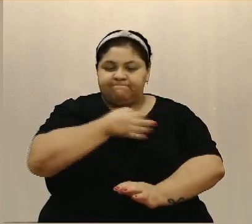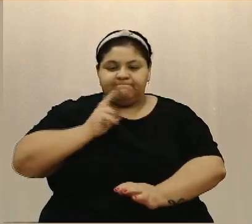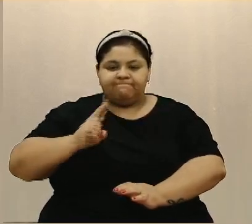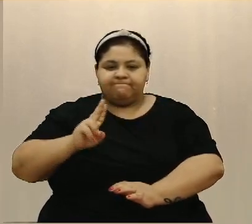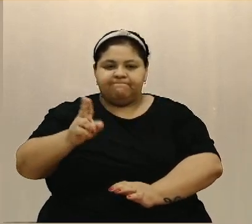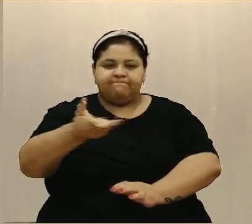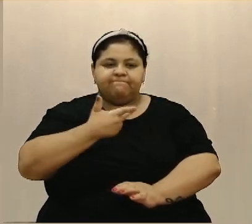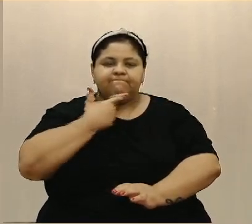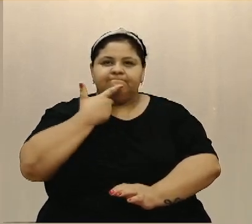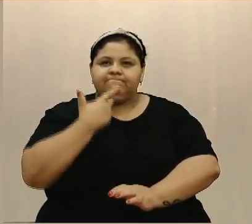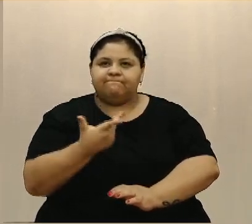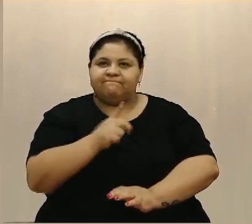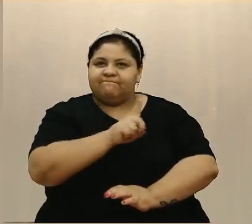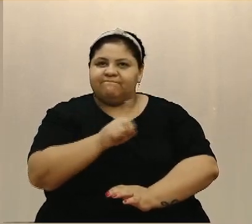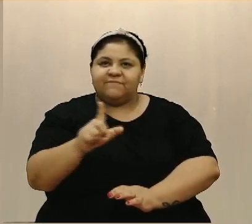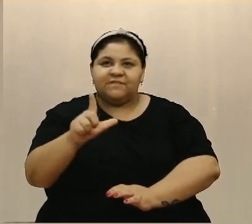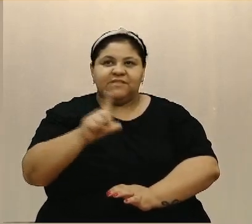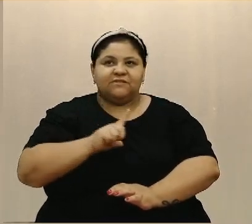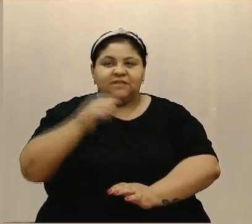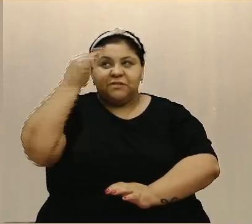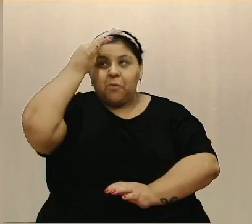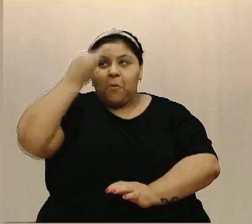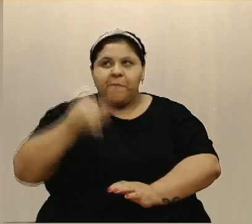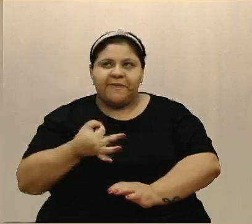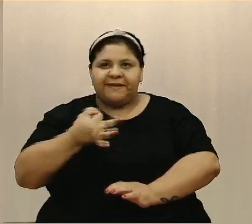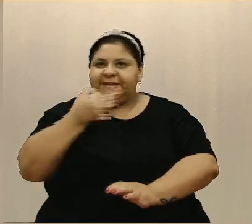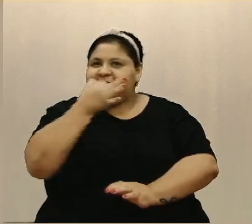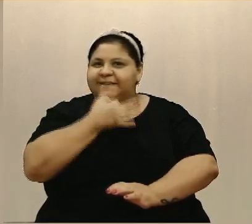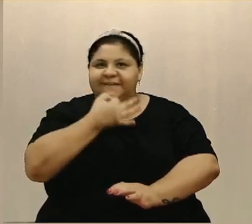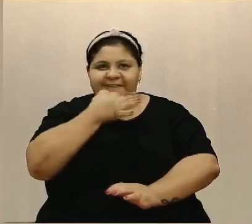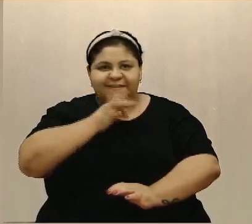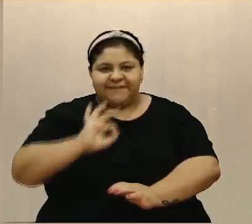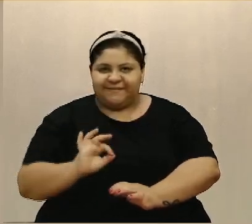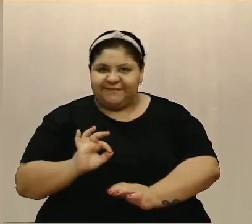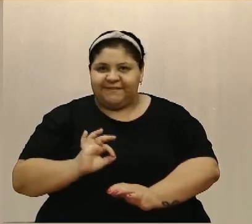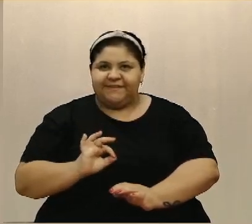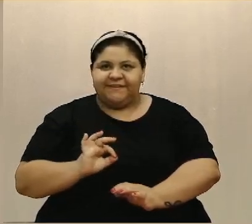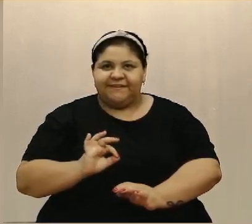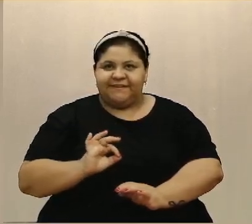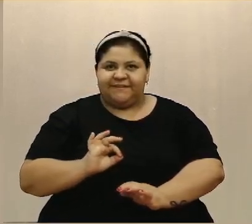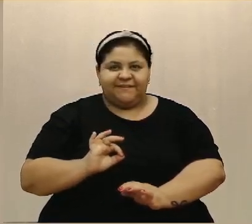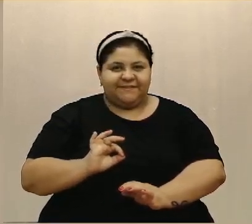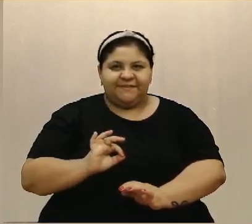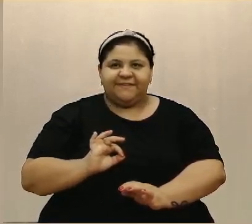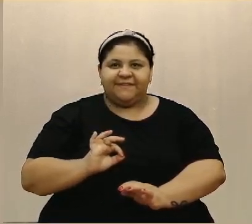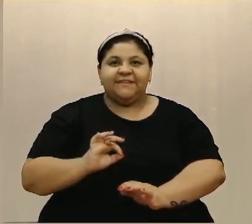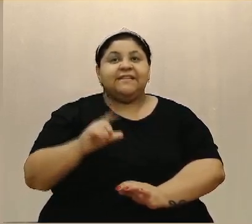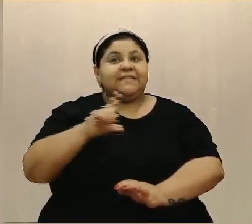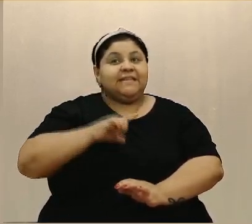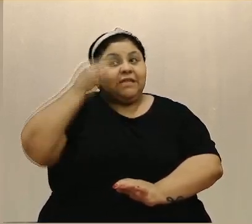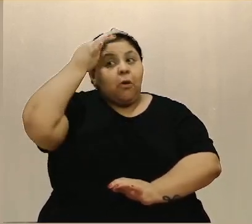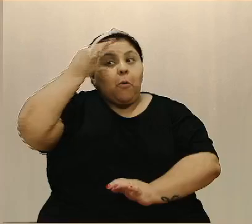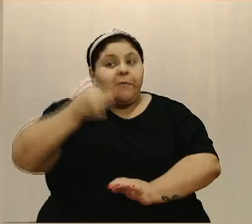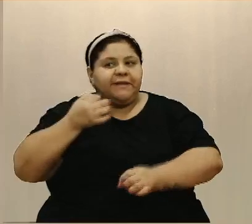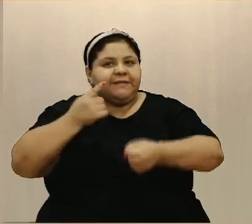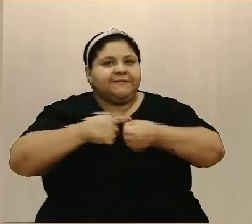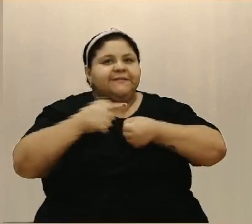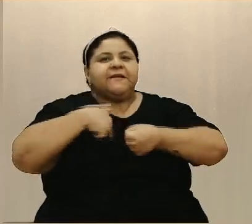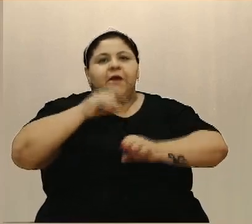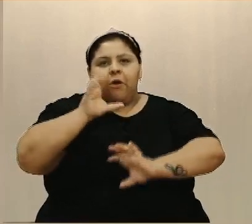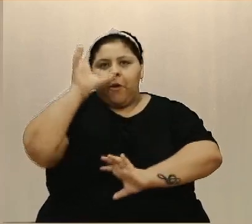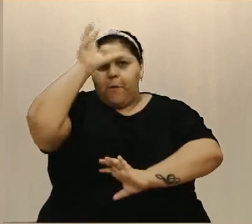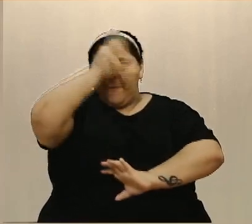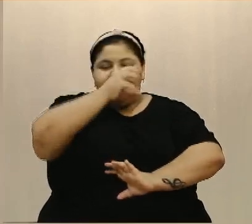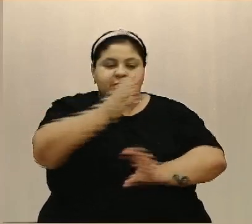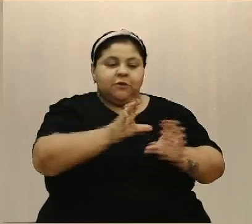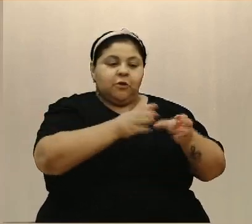né? Não tente entender Caxias. Não tente fazer com que Caxias te entenda. Tenta entender Caxias. Eu aprendi a conviver